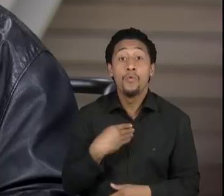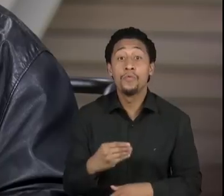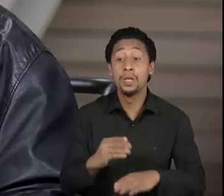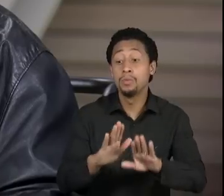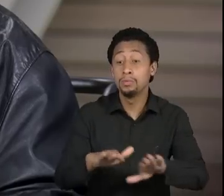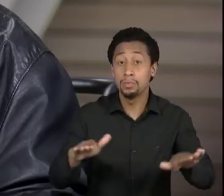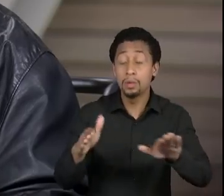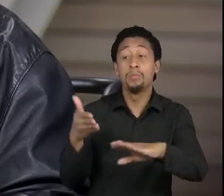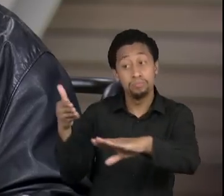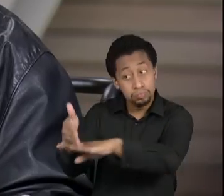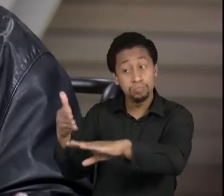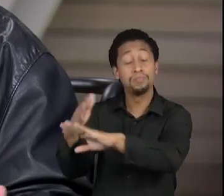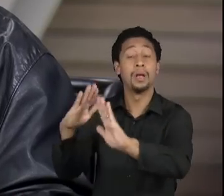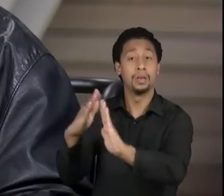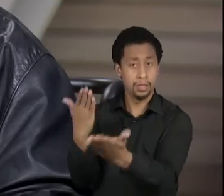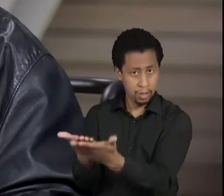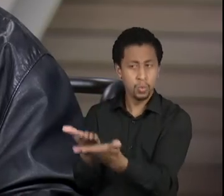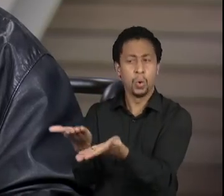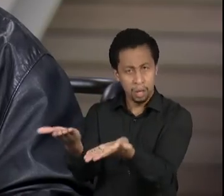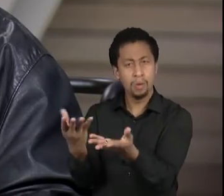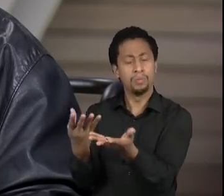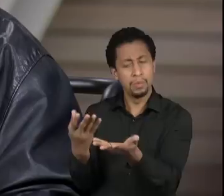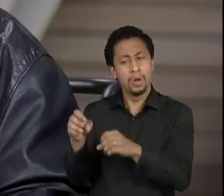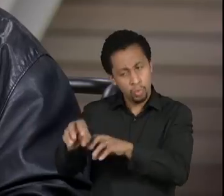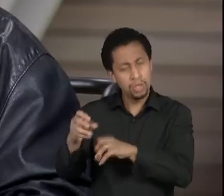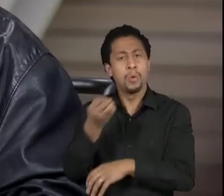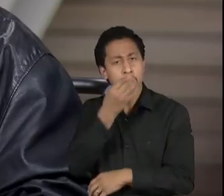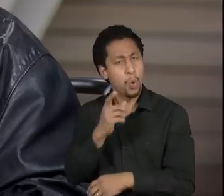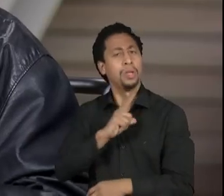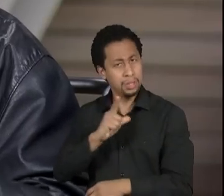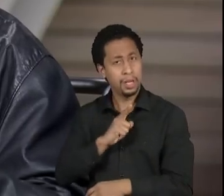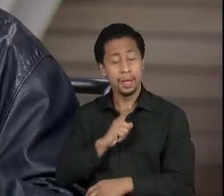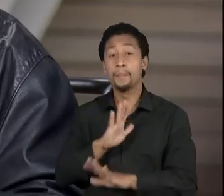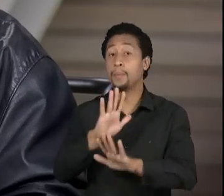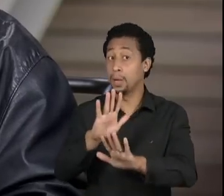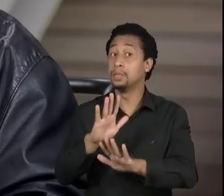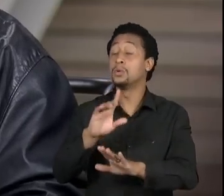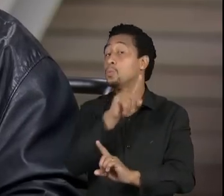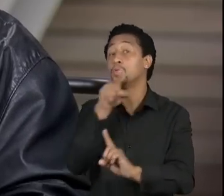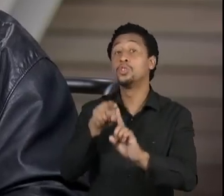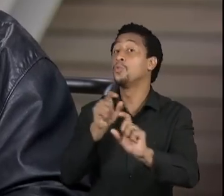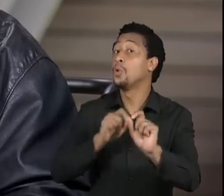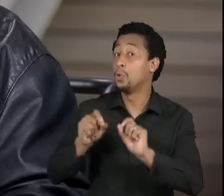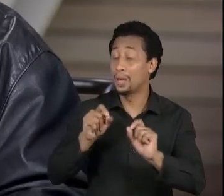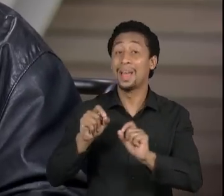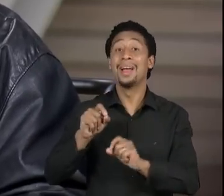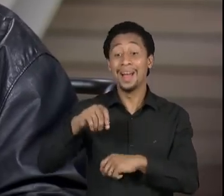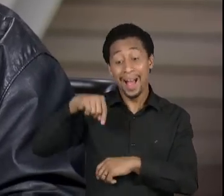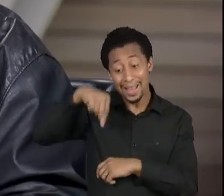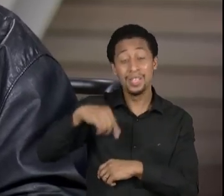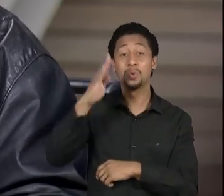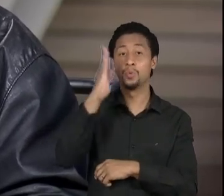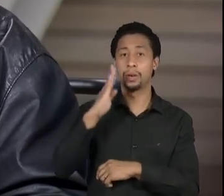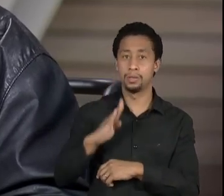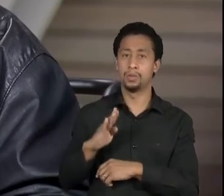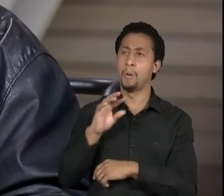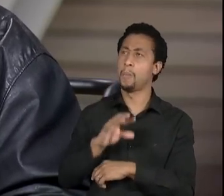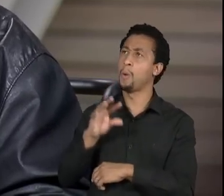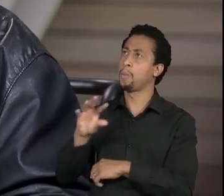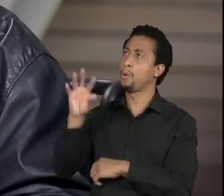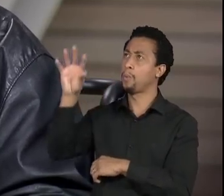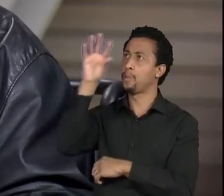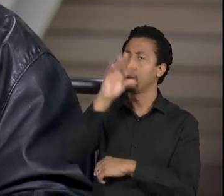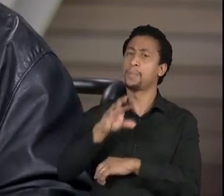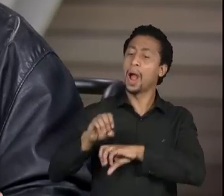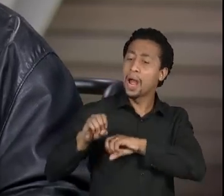boa educação. A grande questão é como nós vamos transformar a educação no Brasil como um todo. E aí a escola é a única instituição capaz de